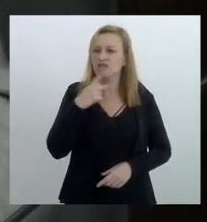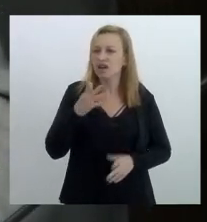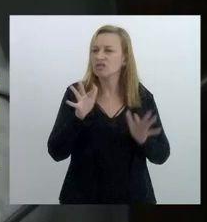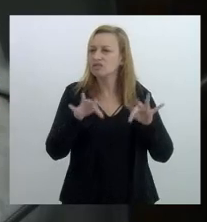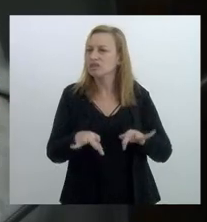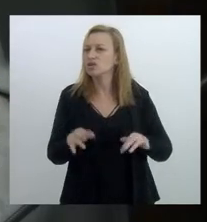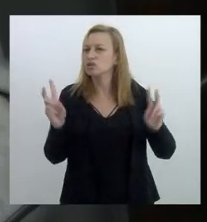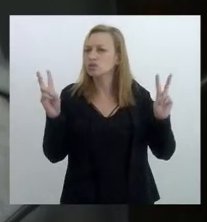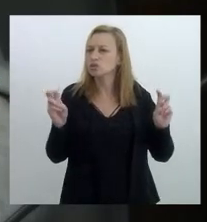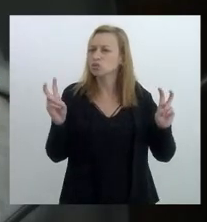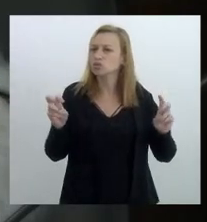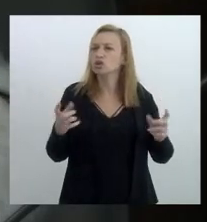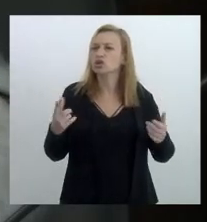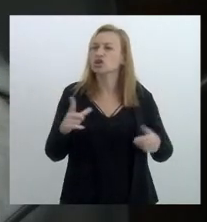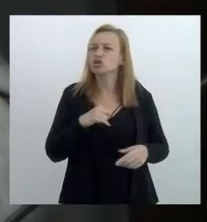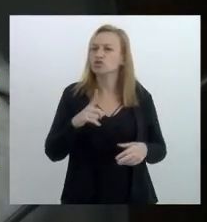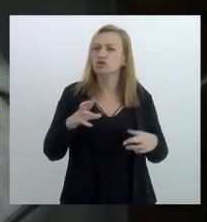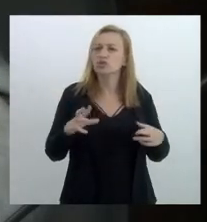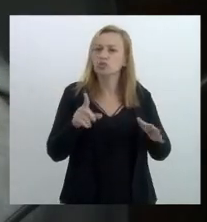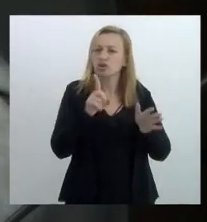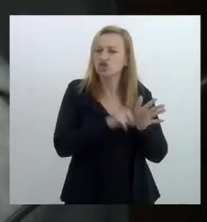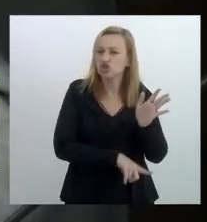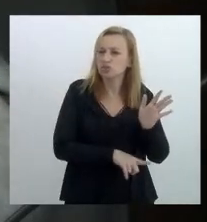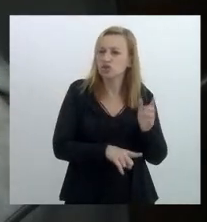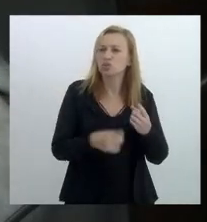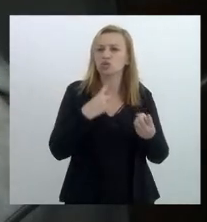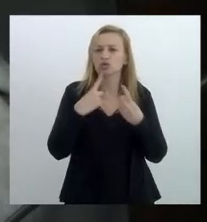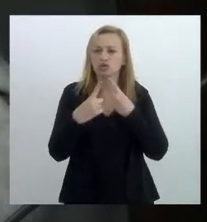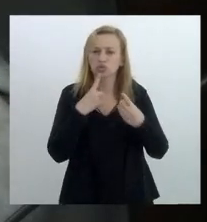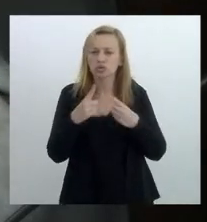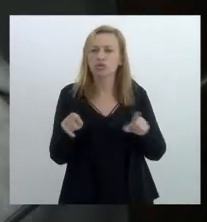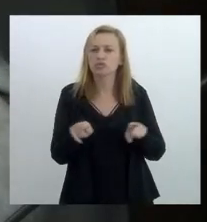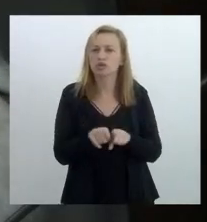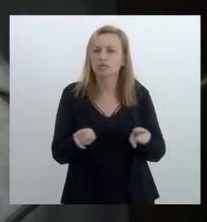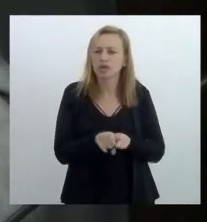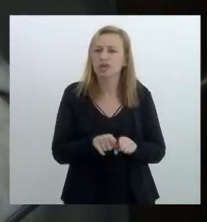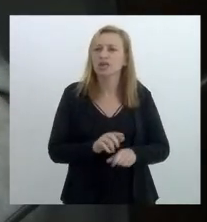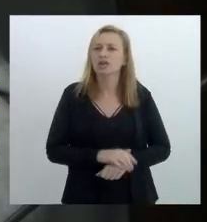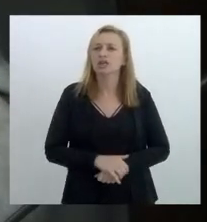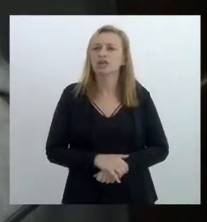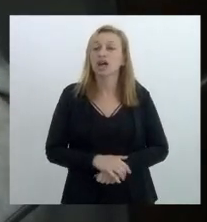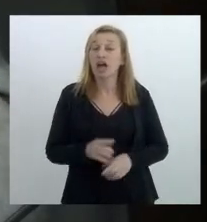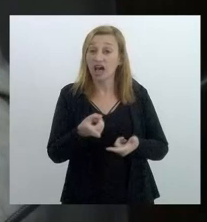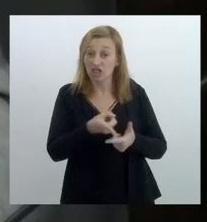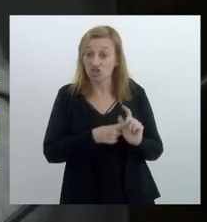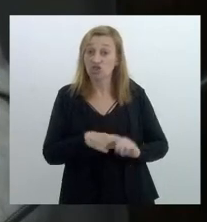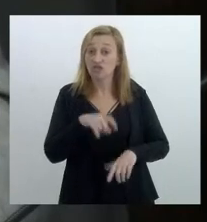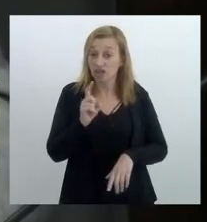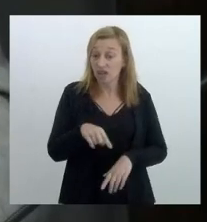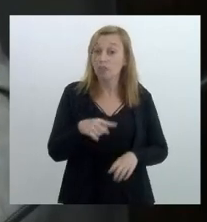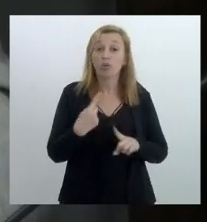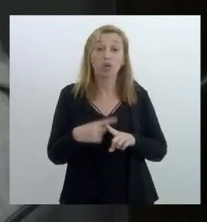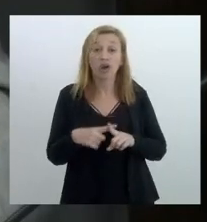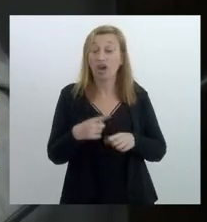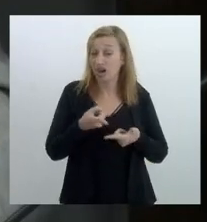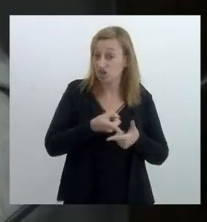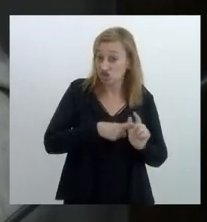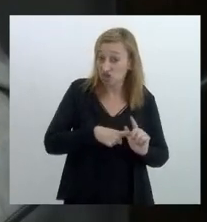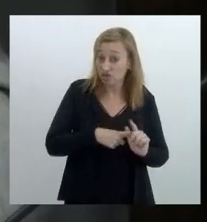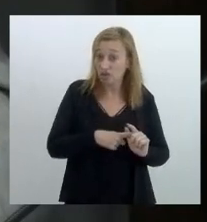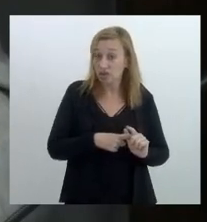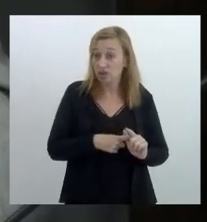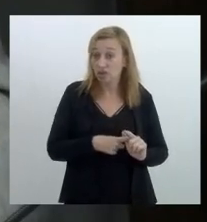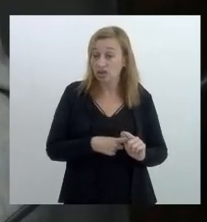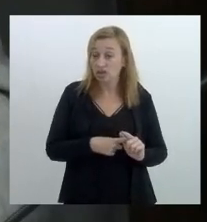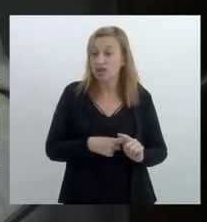sobre isso, nós tivemos uma redução na discussão também sobre a dívida, né? Porque a dívida ela é